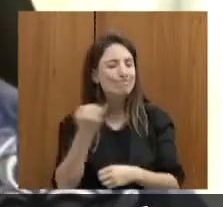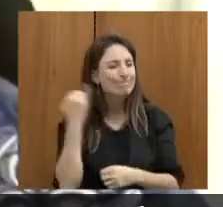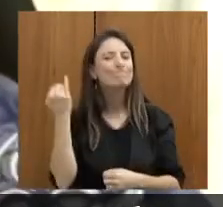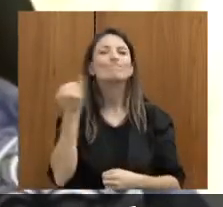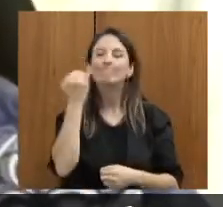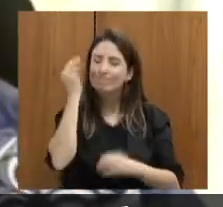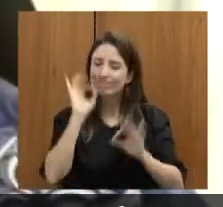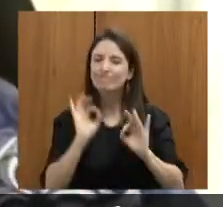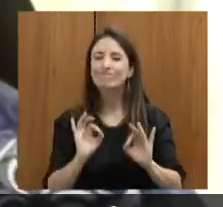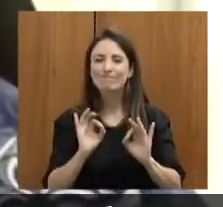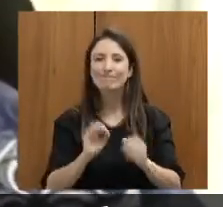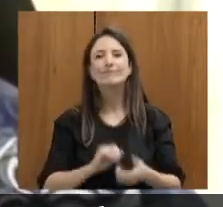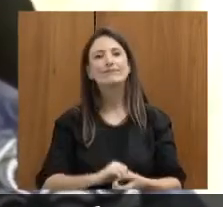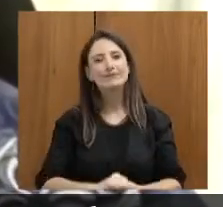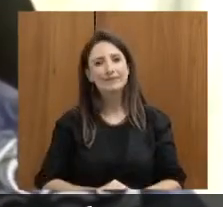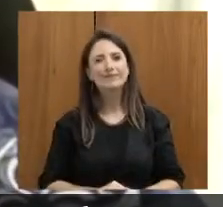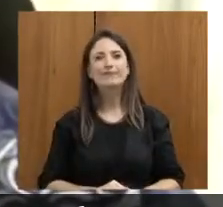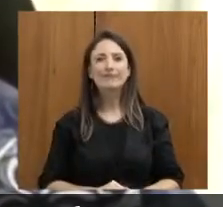é